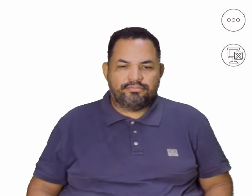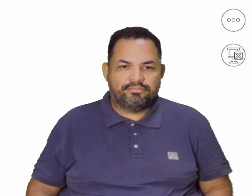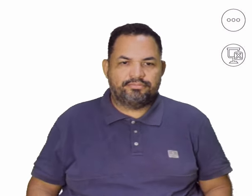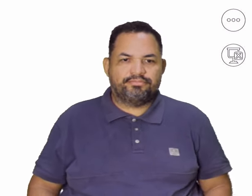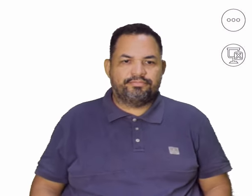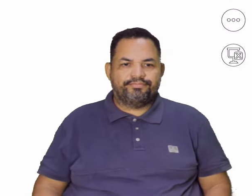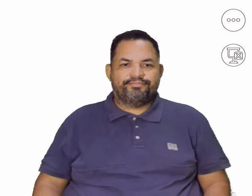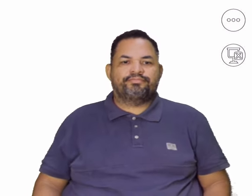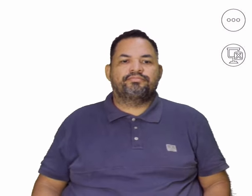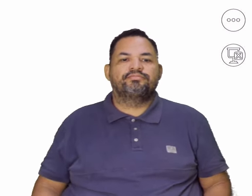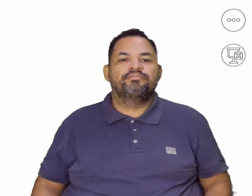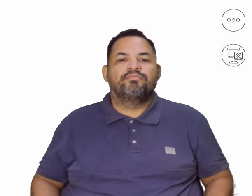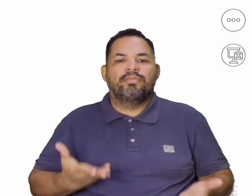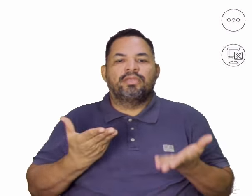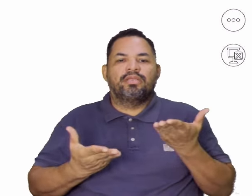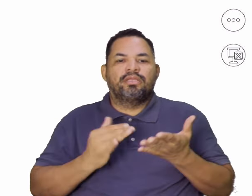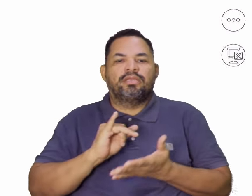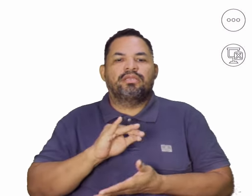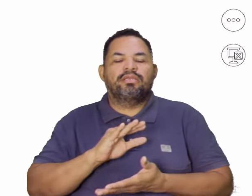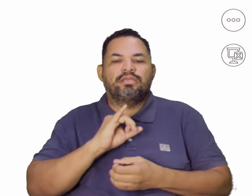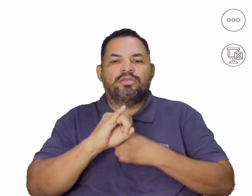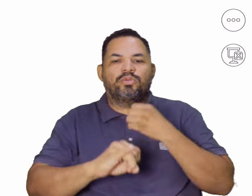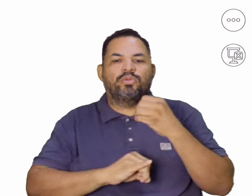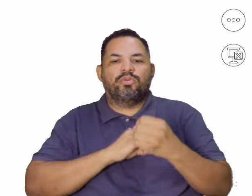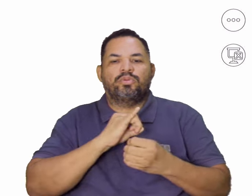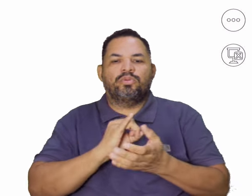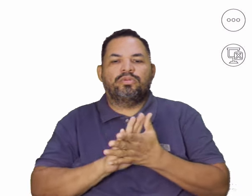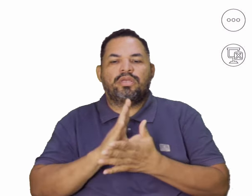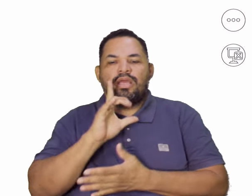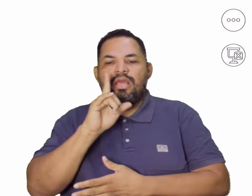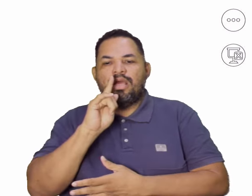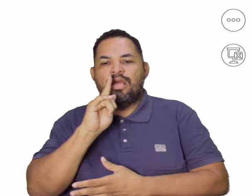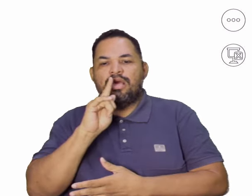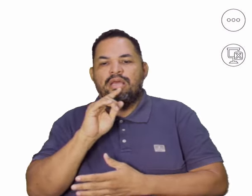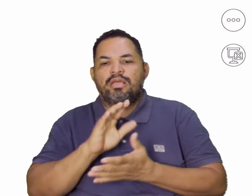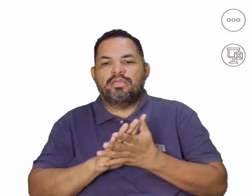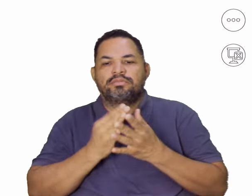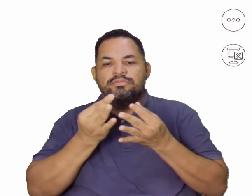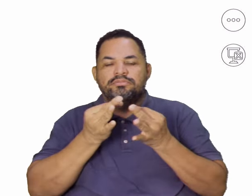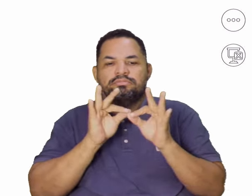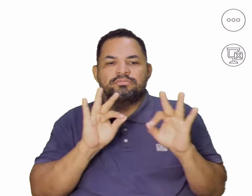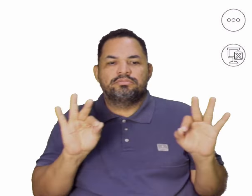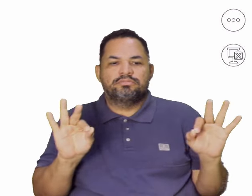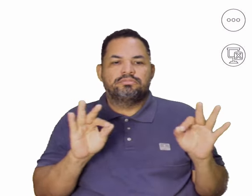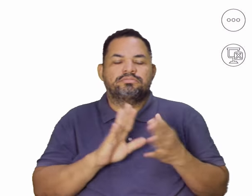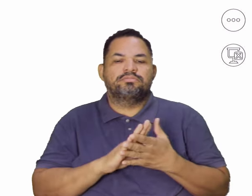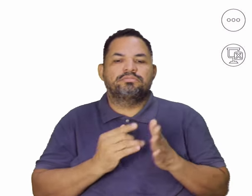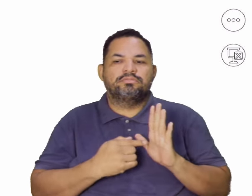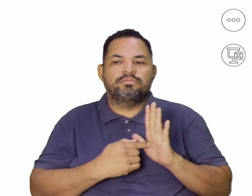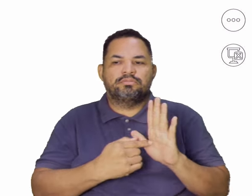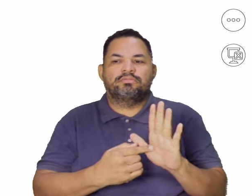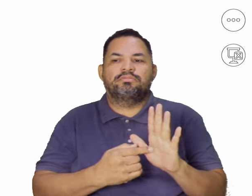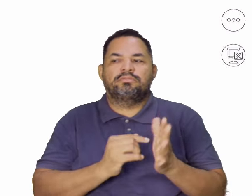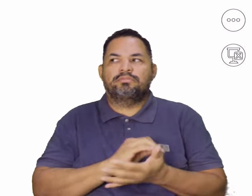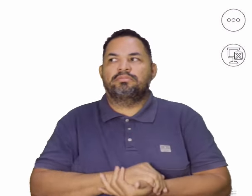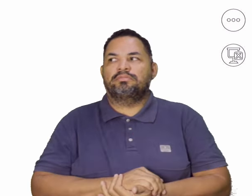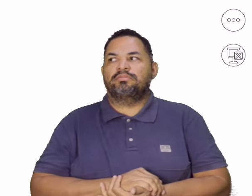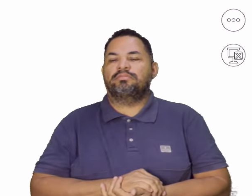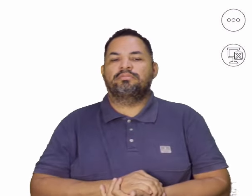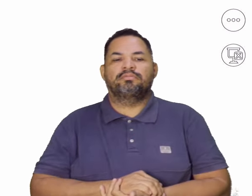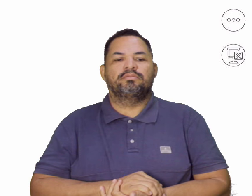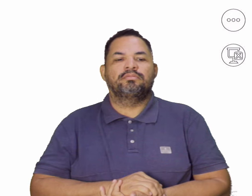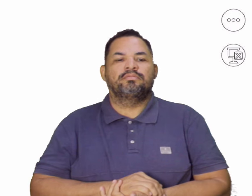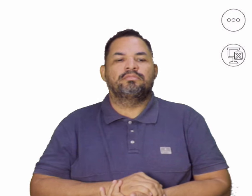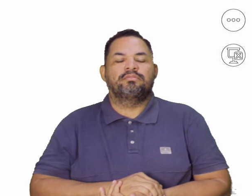Equilíbrio iônico da água ph Pooh de forma simplificada pode ser representada da seguinte maneira